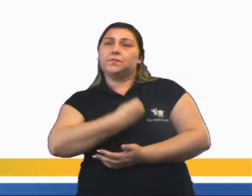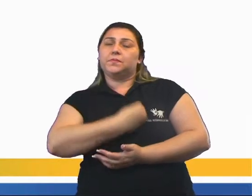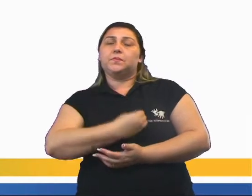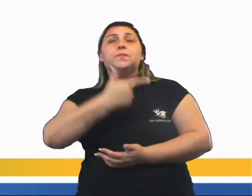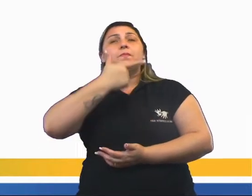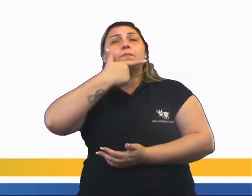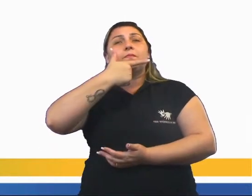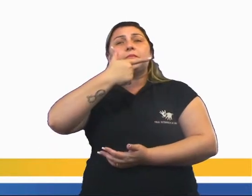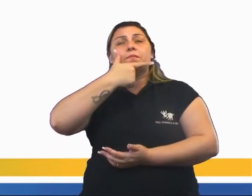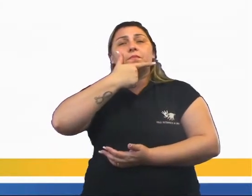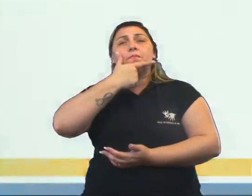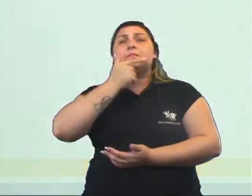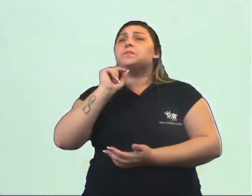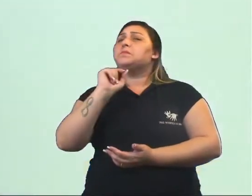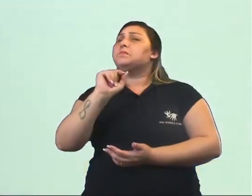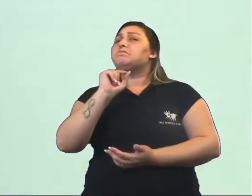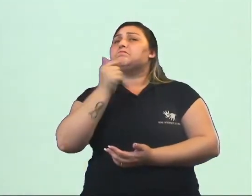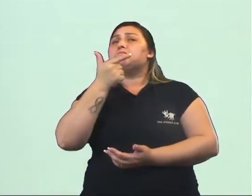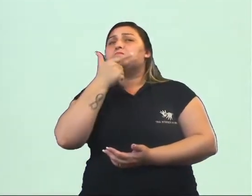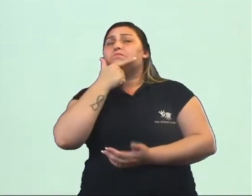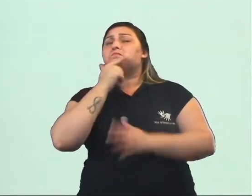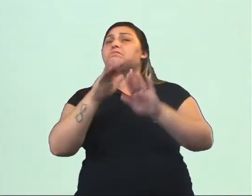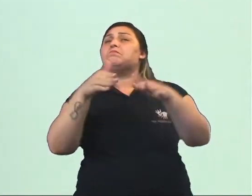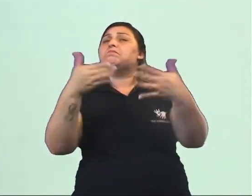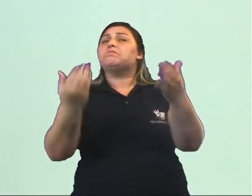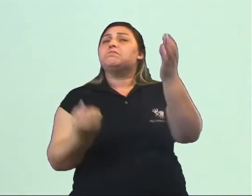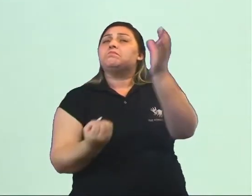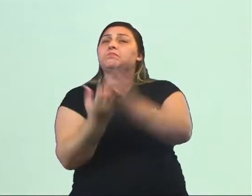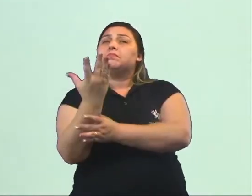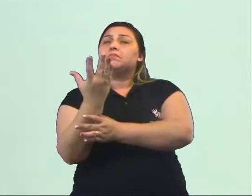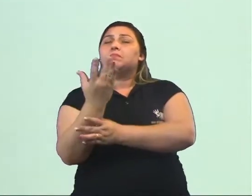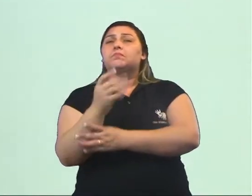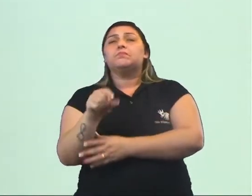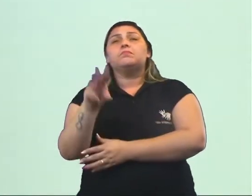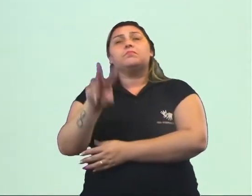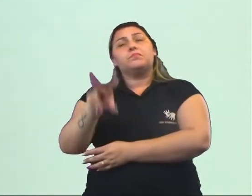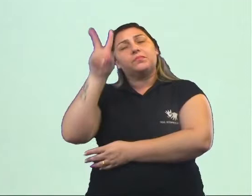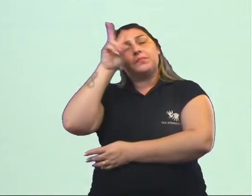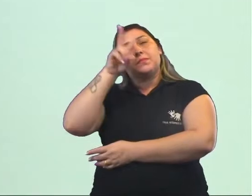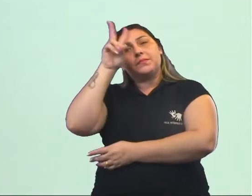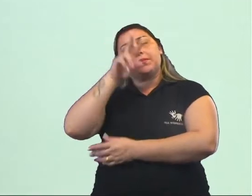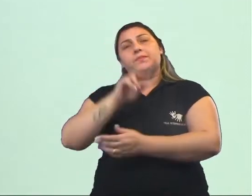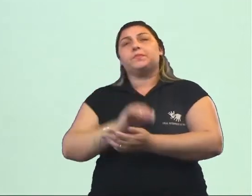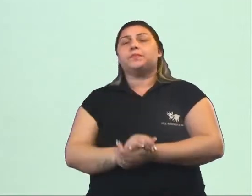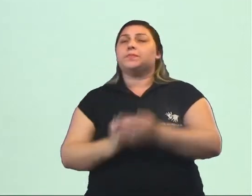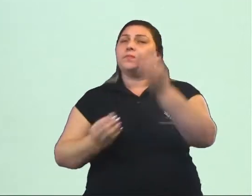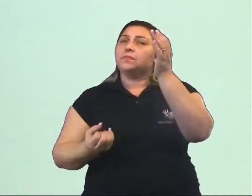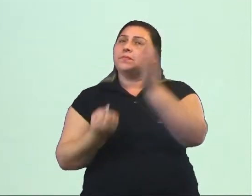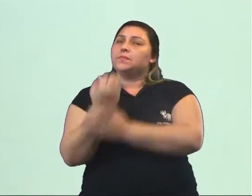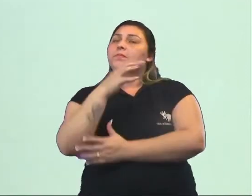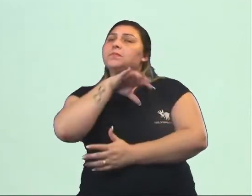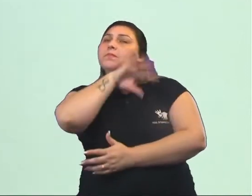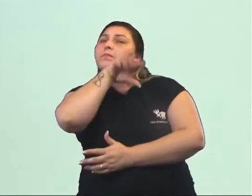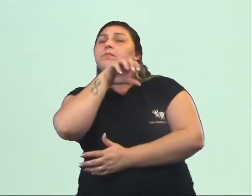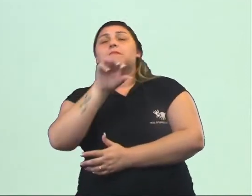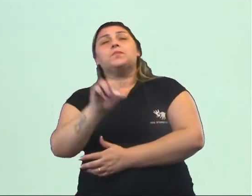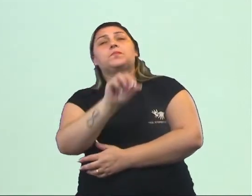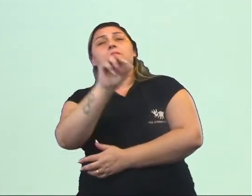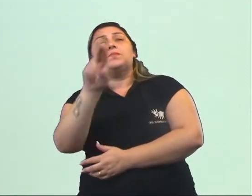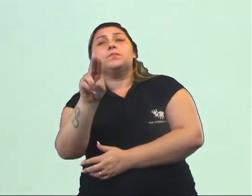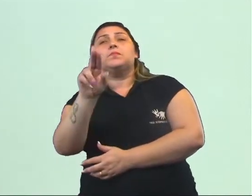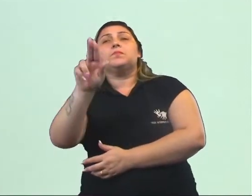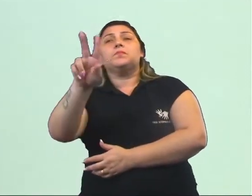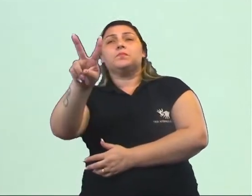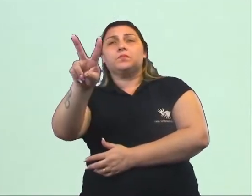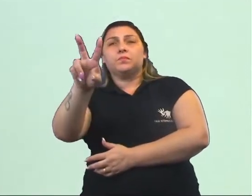do queijo. E o queijo? Qual será a origem dele? Quem é que lembra? Ele é de origem animal ou vegetal? Qual